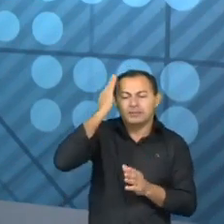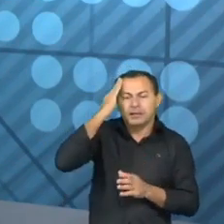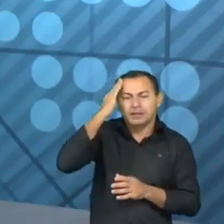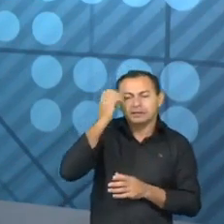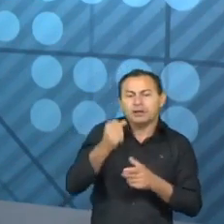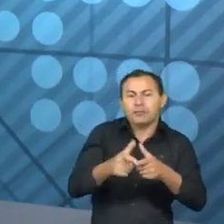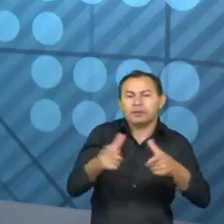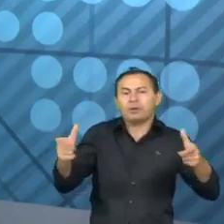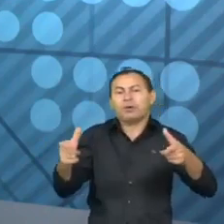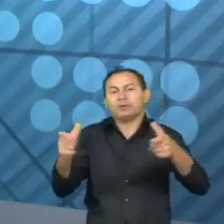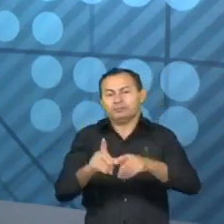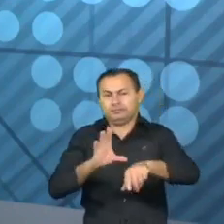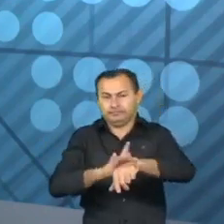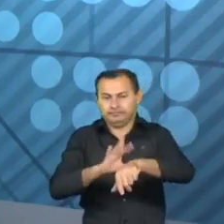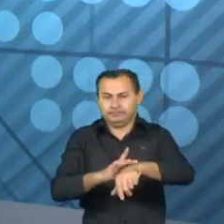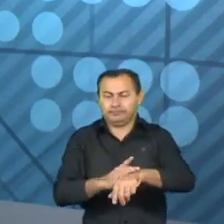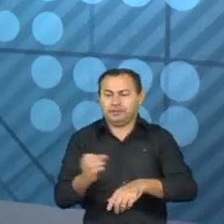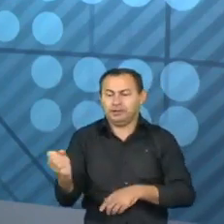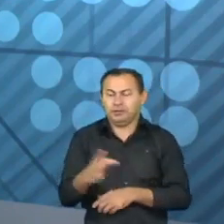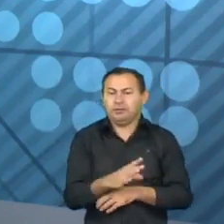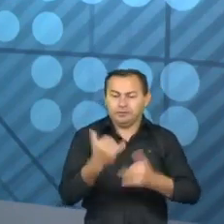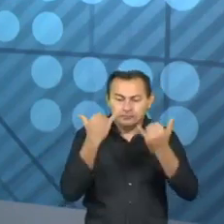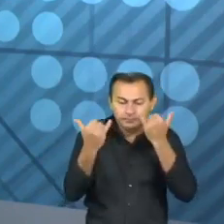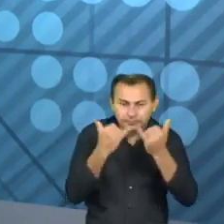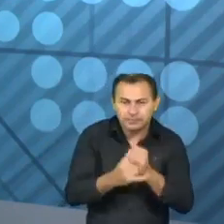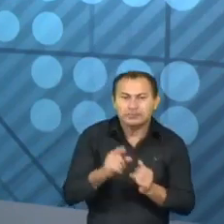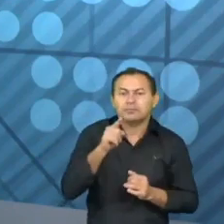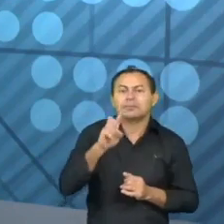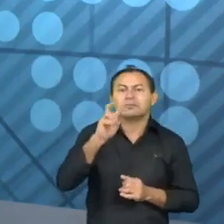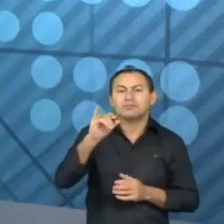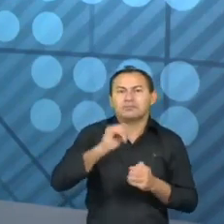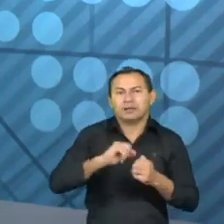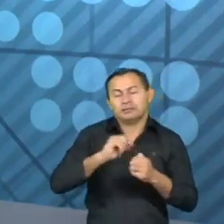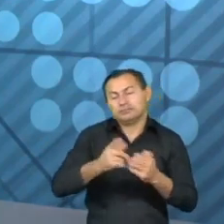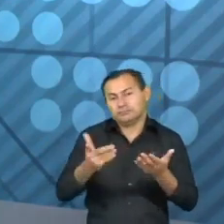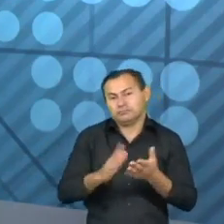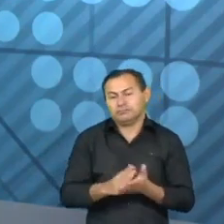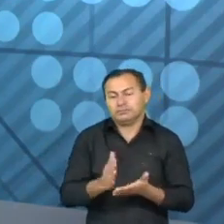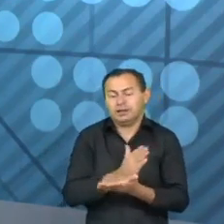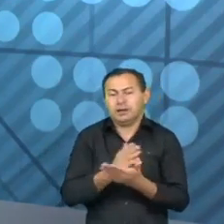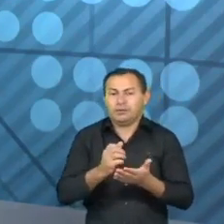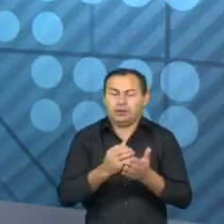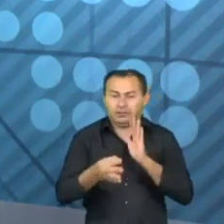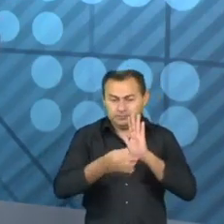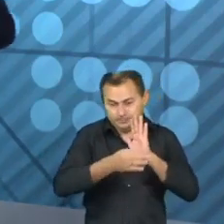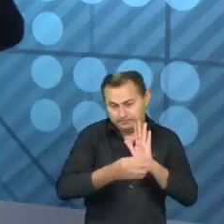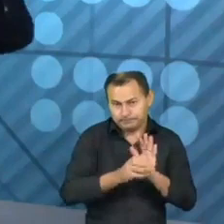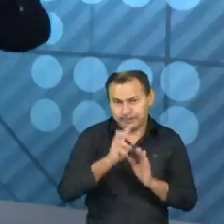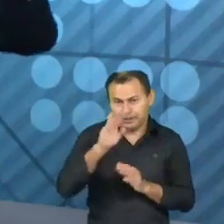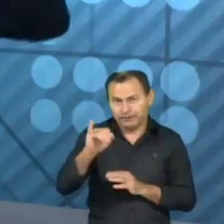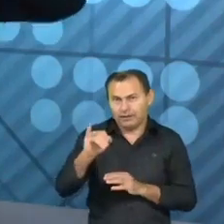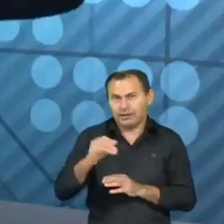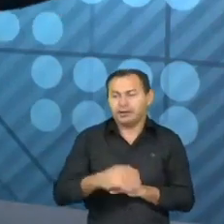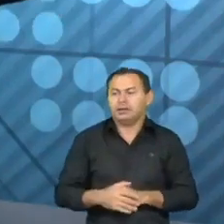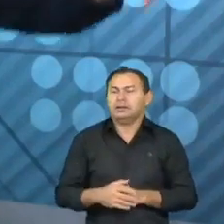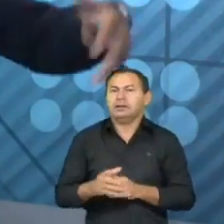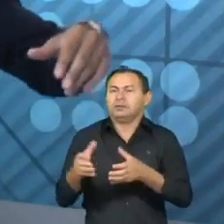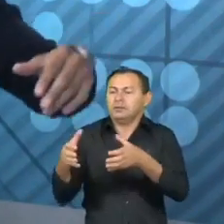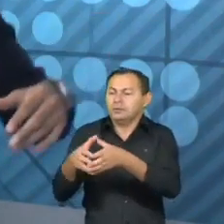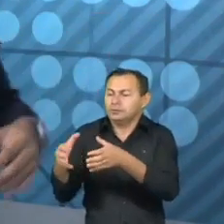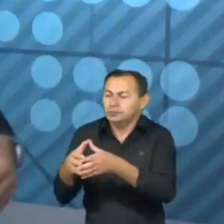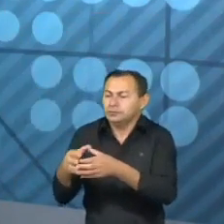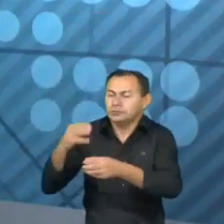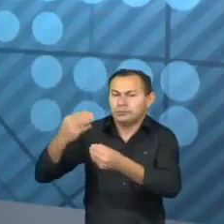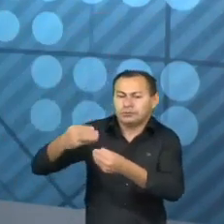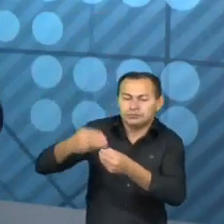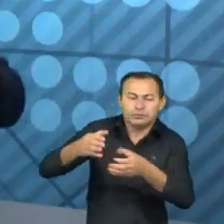doença. Com esse novo dado, o que você vai fazer? Bom, você vai tomar alguma ação, e aí você vai lá em conjunto com o